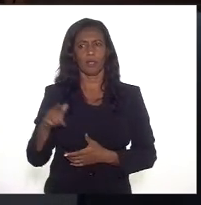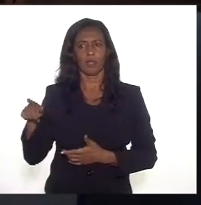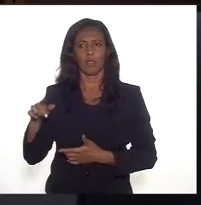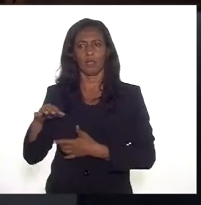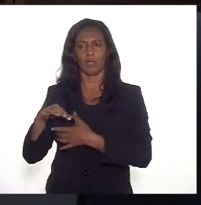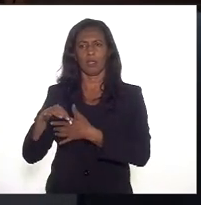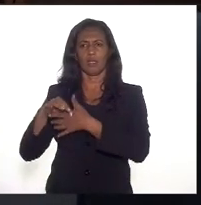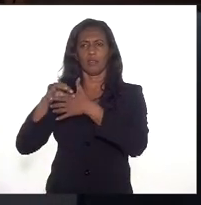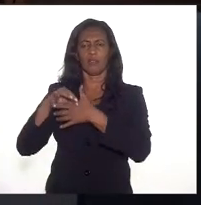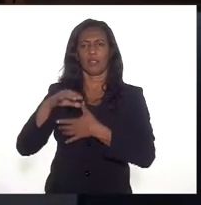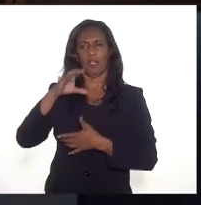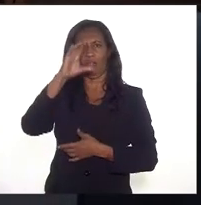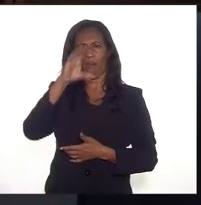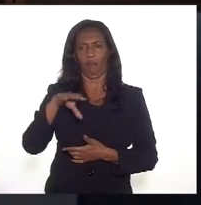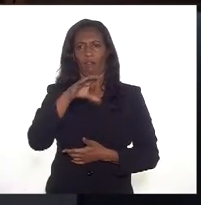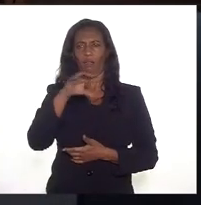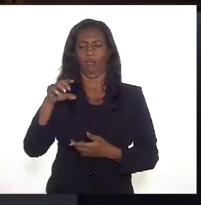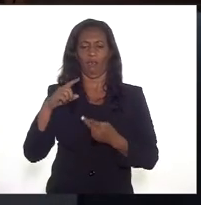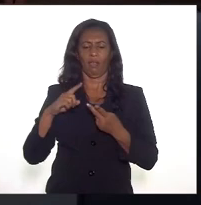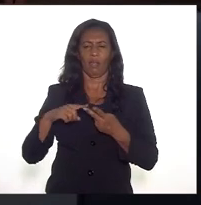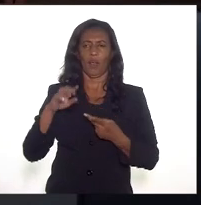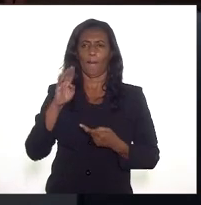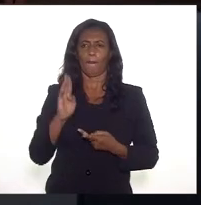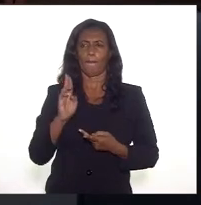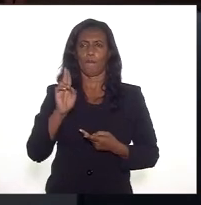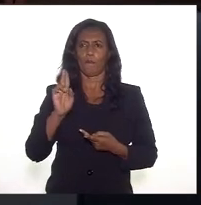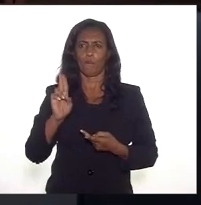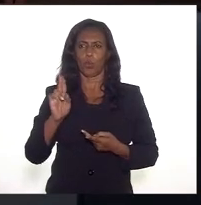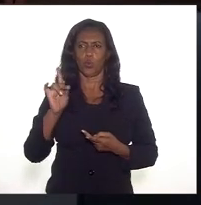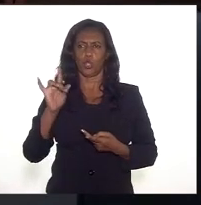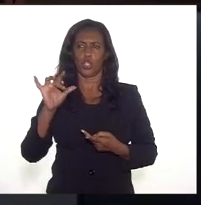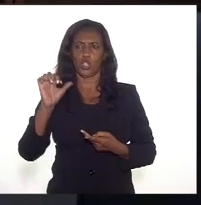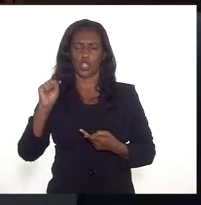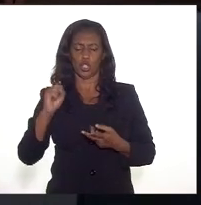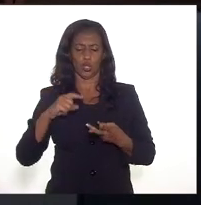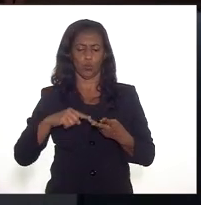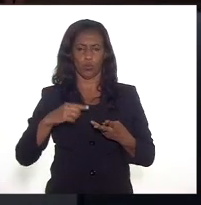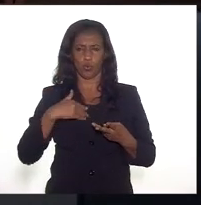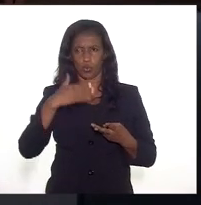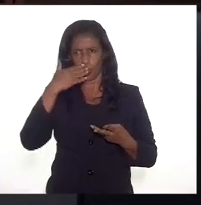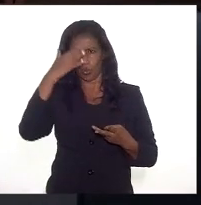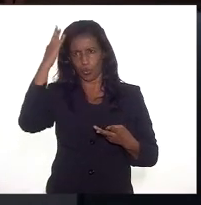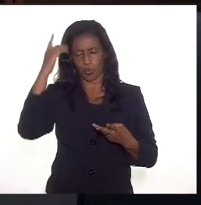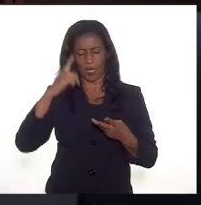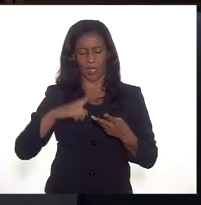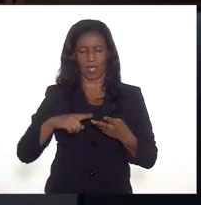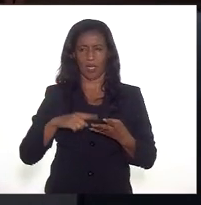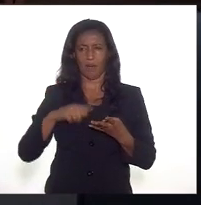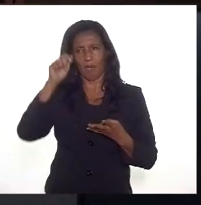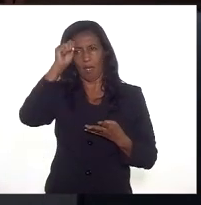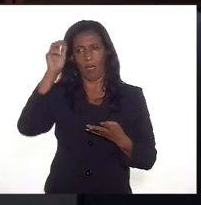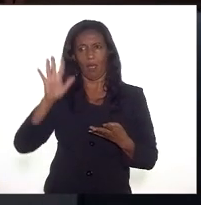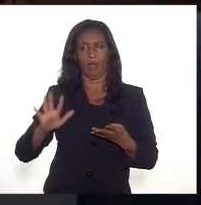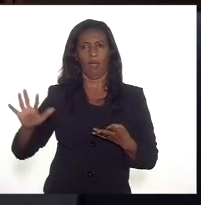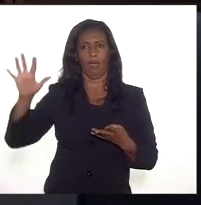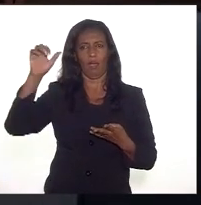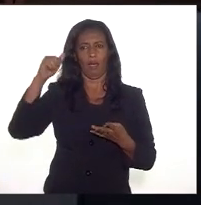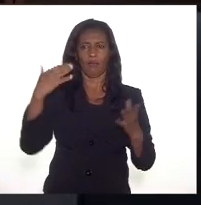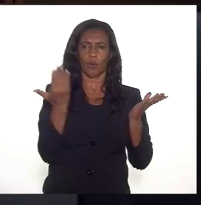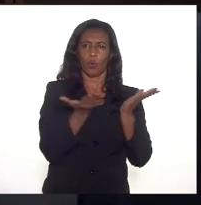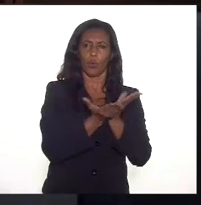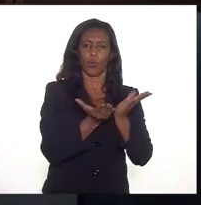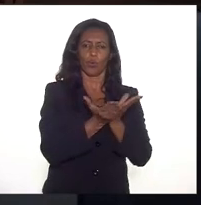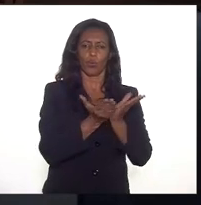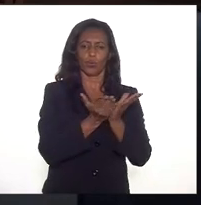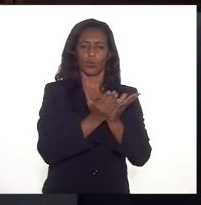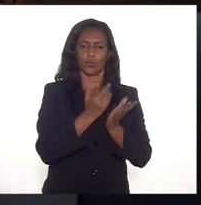representados arquidiocese, budismo, judaísmo, as religiões de matrizes africanas, os evangélicos.